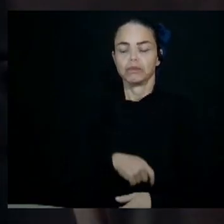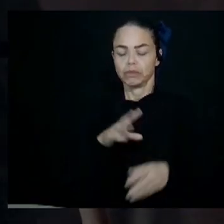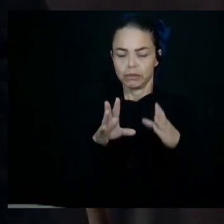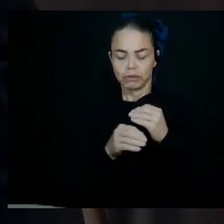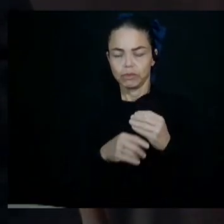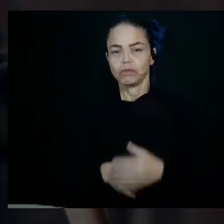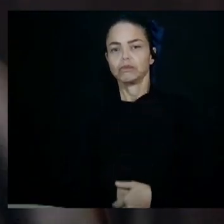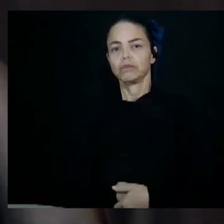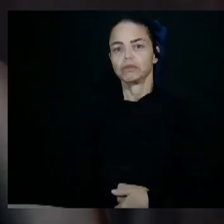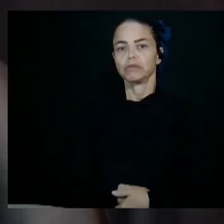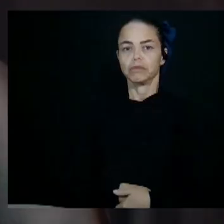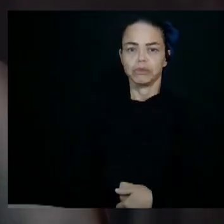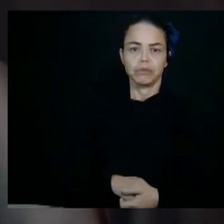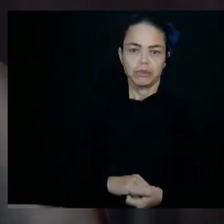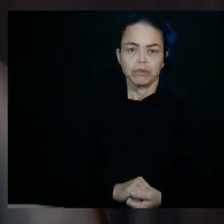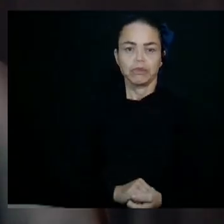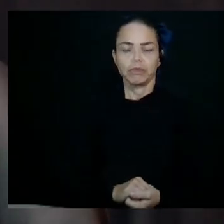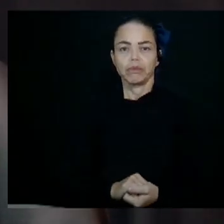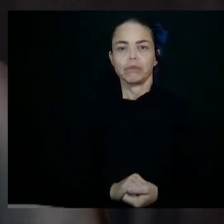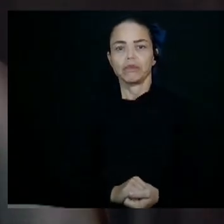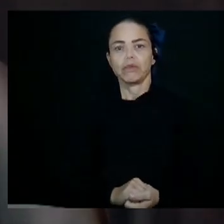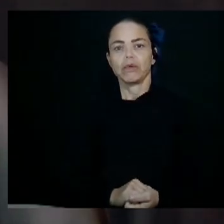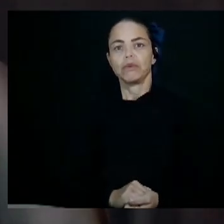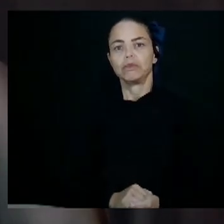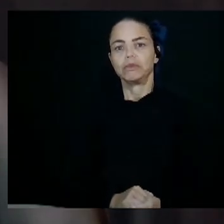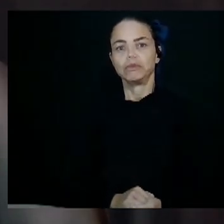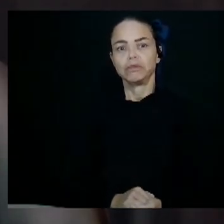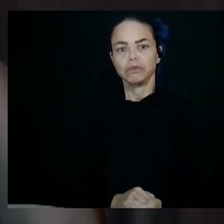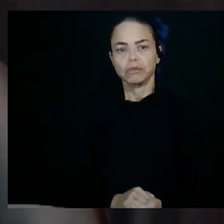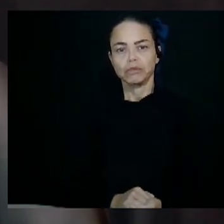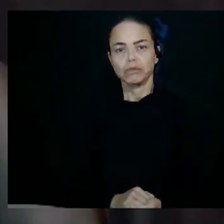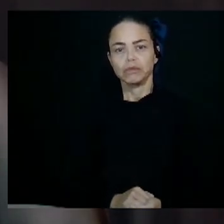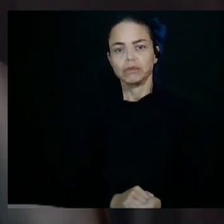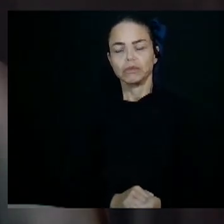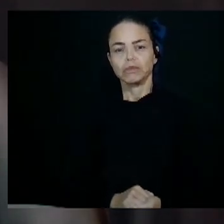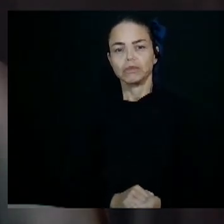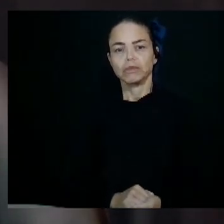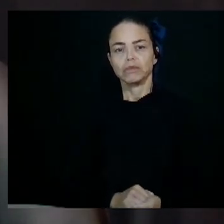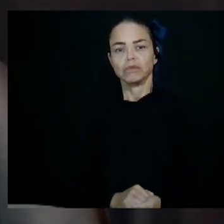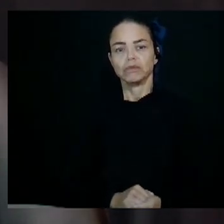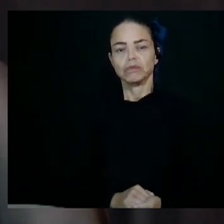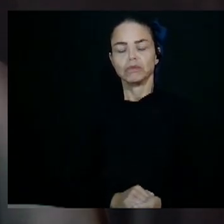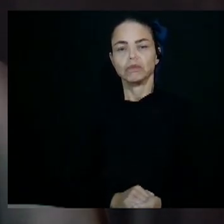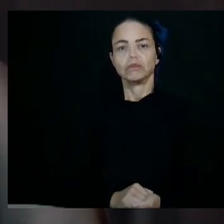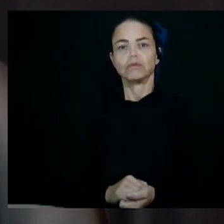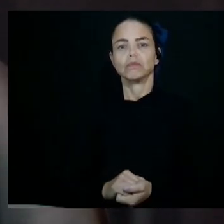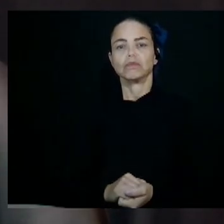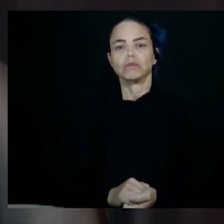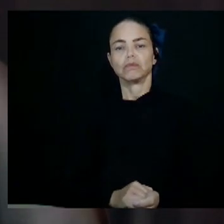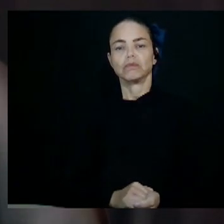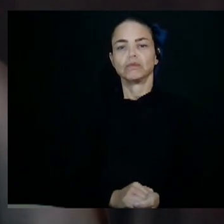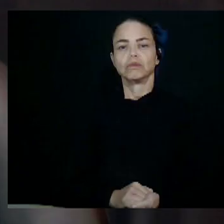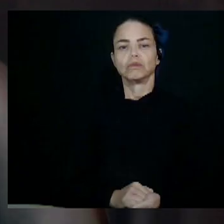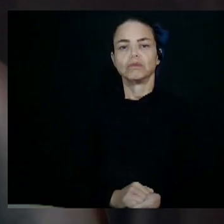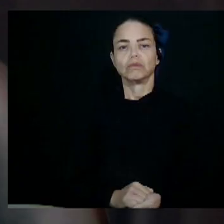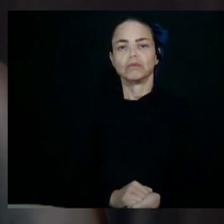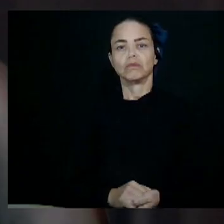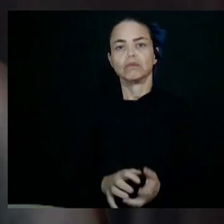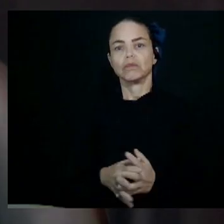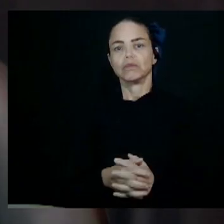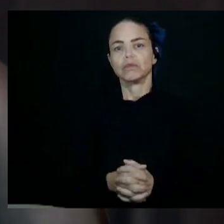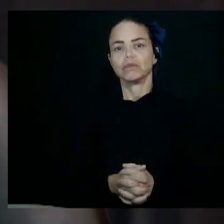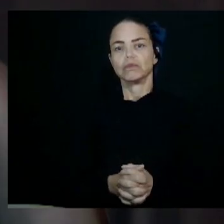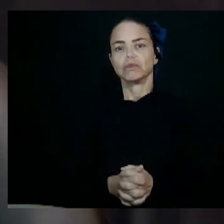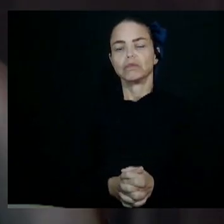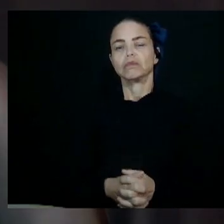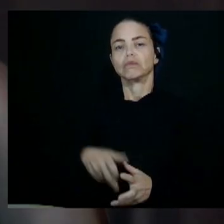dessa... Pode colocar de novo lá, produção, por favor, a pergunta, né, pra gente? Por favor. Isso, a Fernanda. Tá, eu vou dar o meu